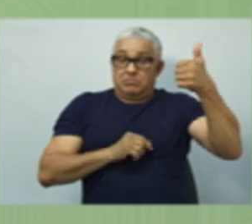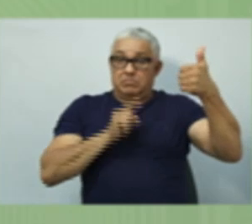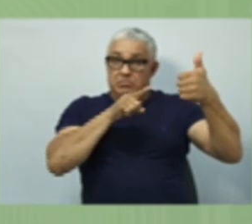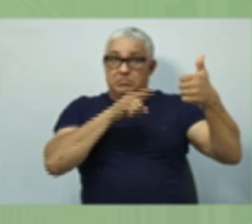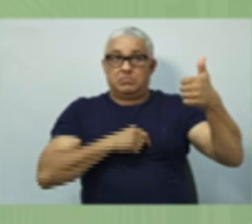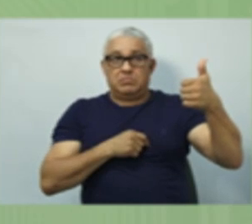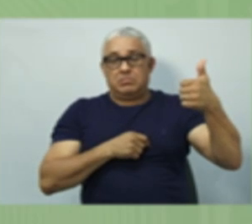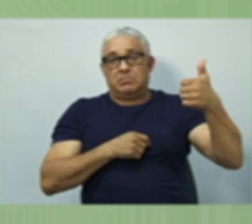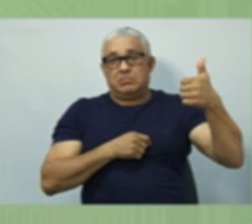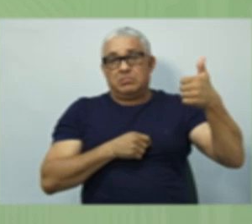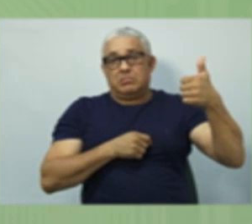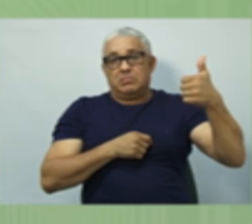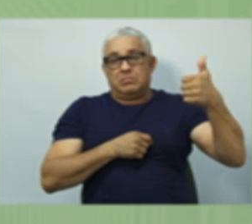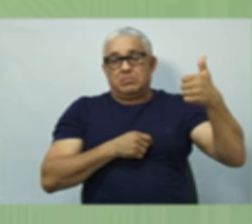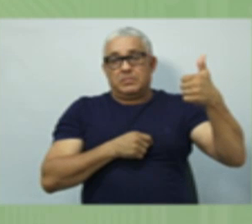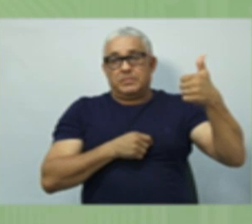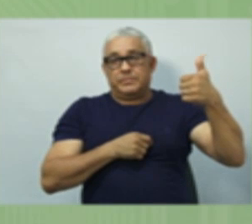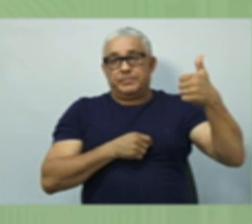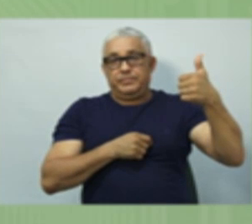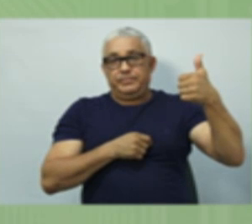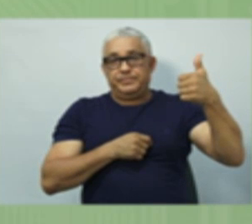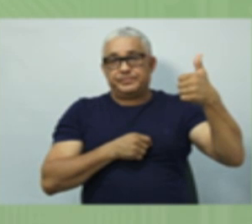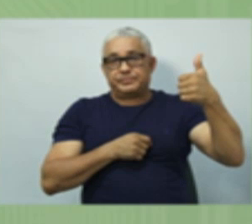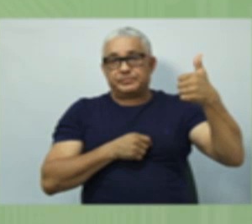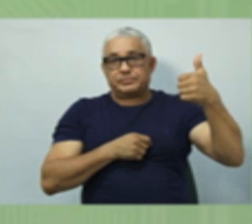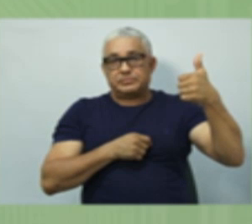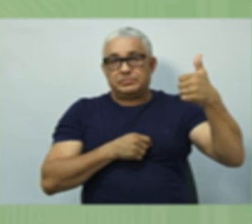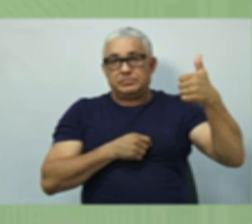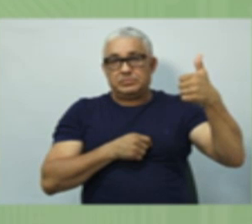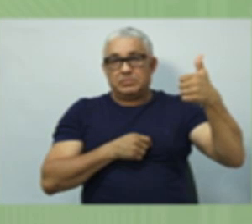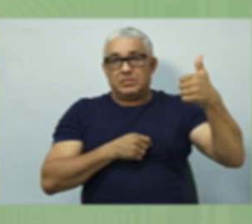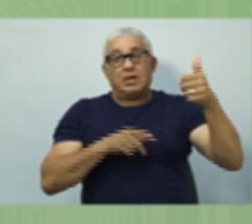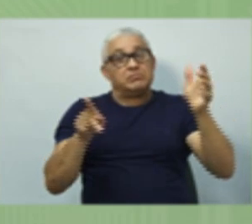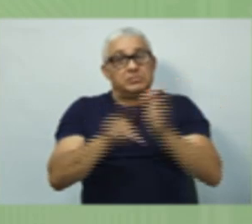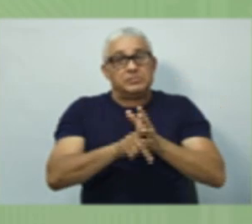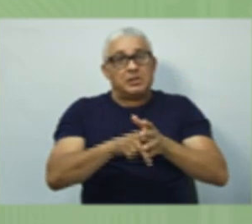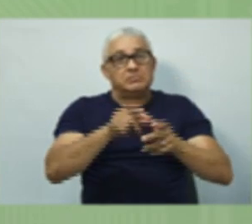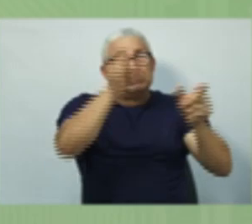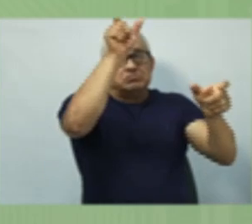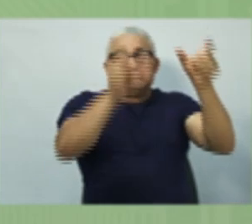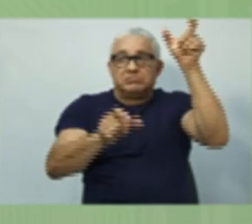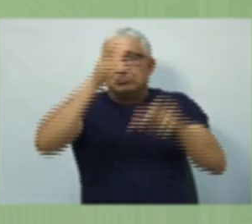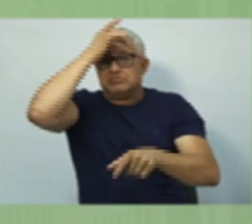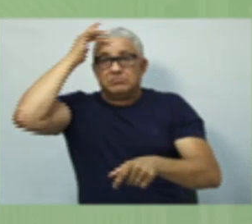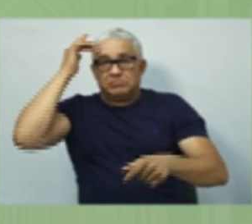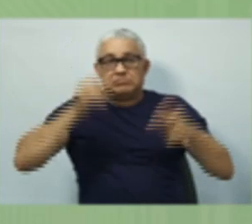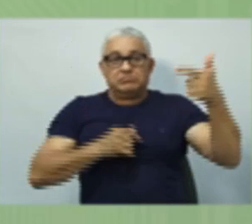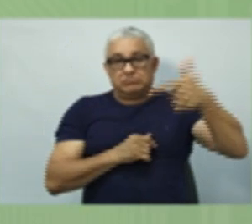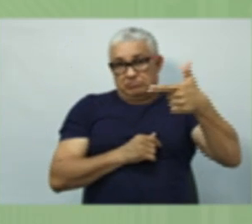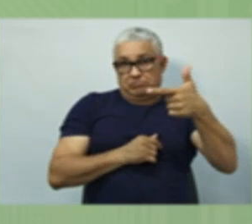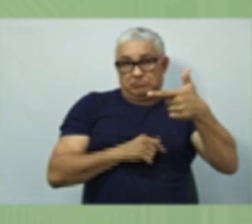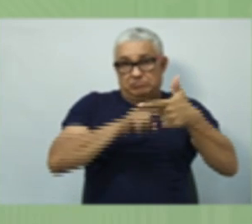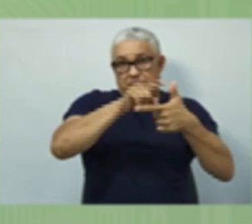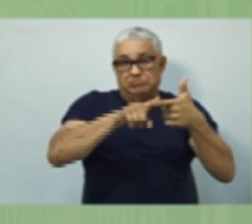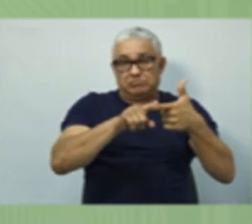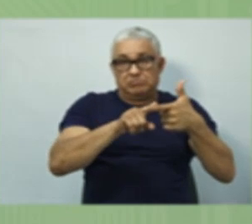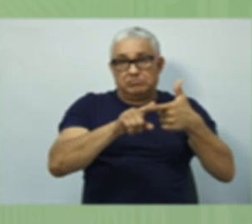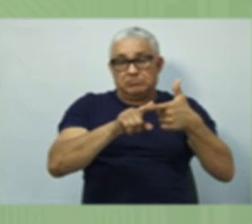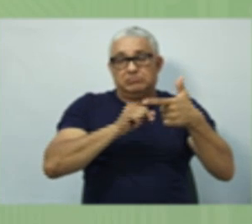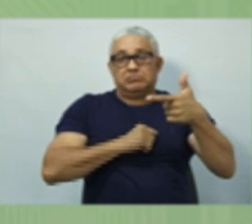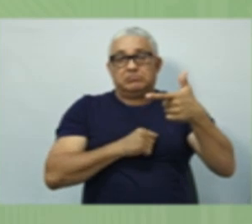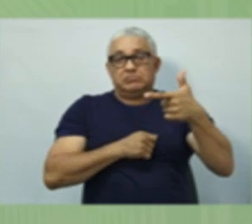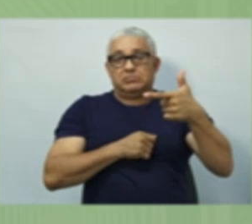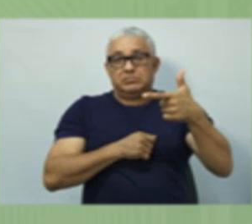setor são as organizações do setor público. As organizações do segundo setor são as organizações do